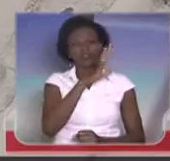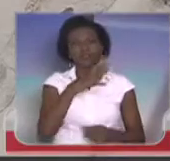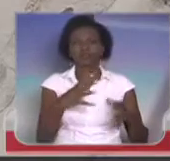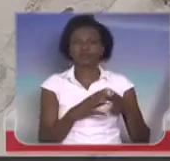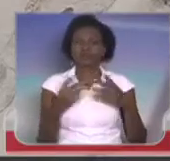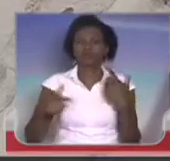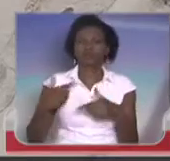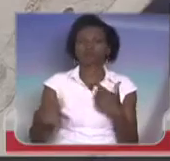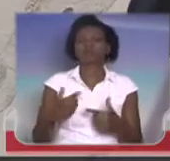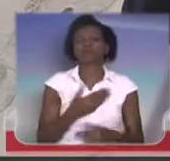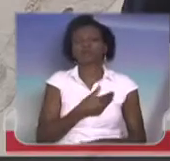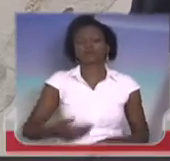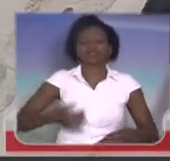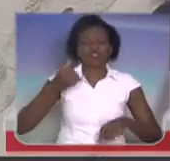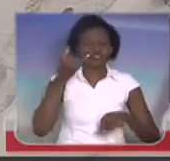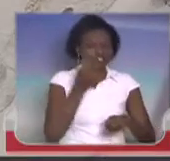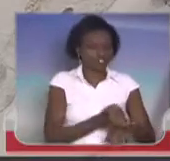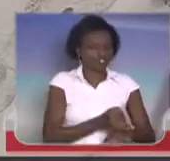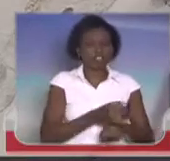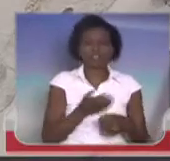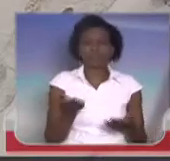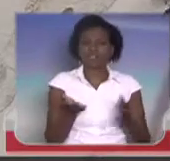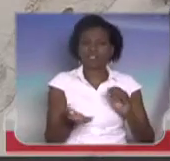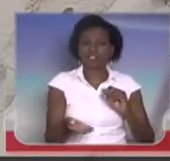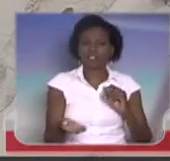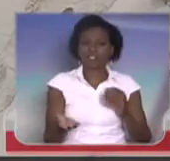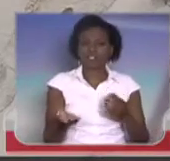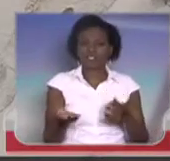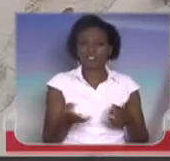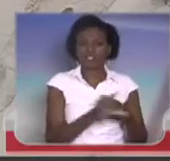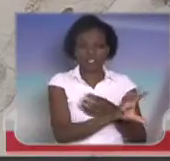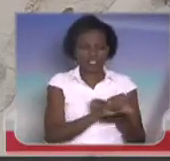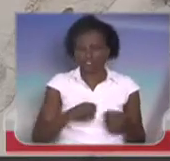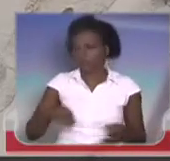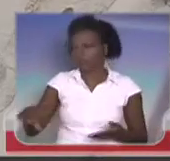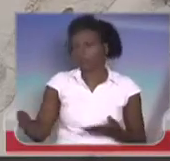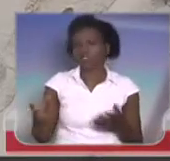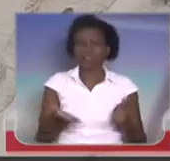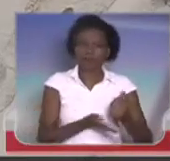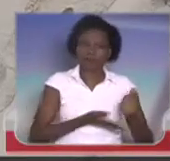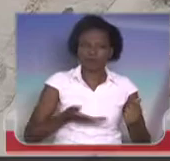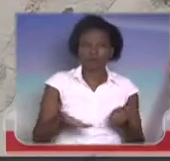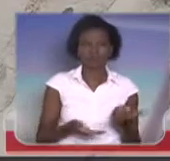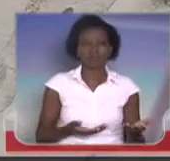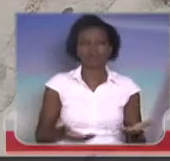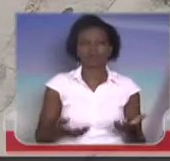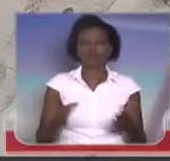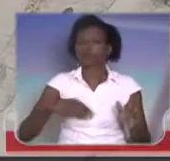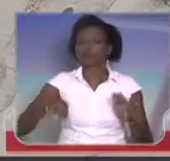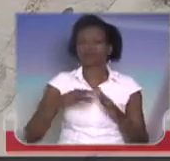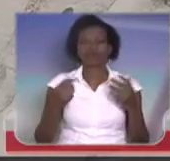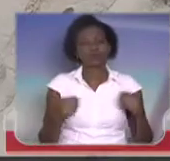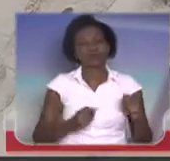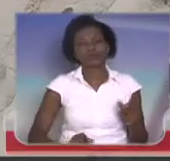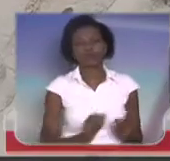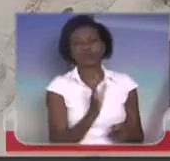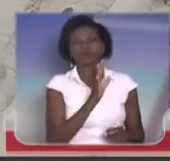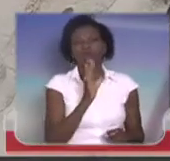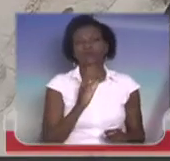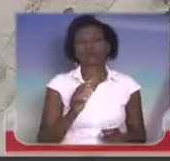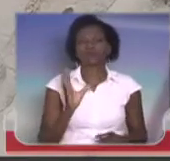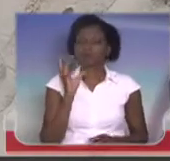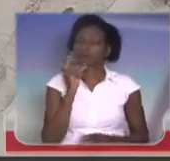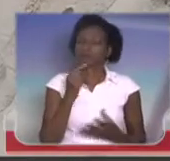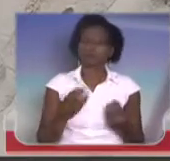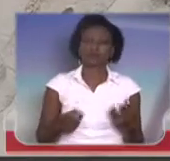funcionalismo, chefia, intermediário, base, todos os setores têm que ser valorizados. Já passou da hora de acontecer isso. Nós não podemos